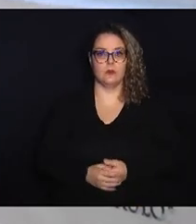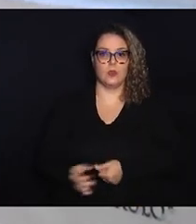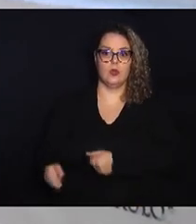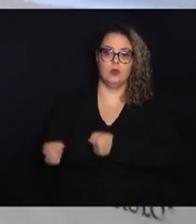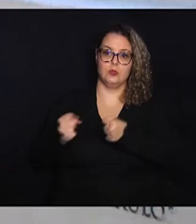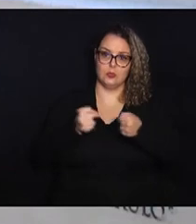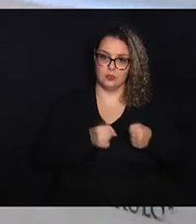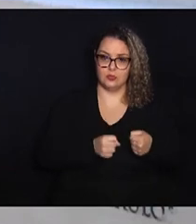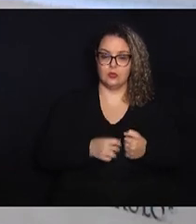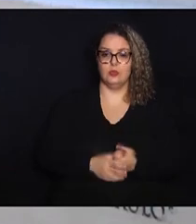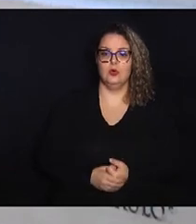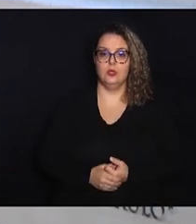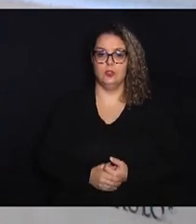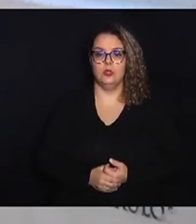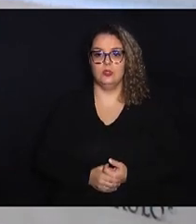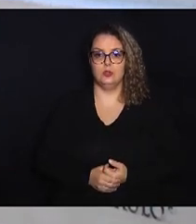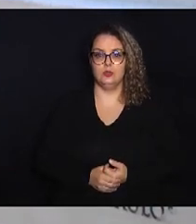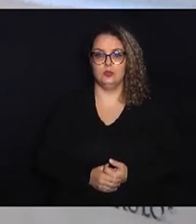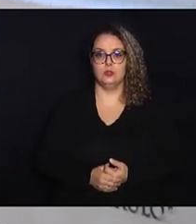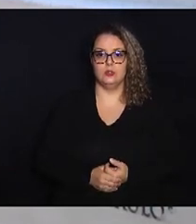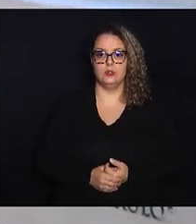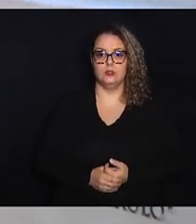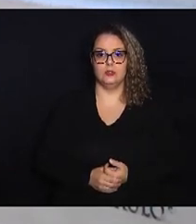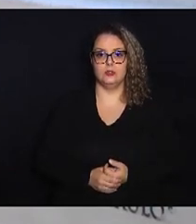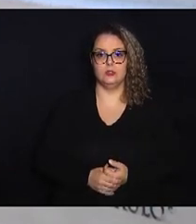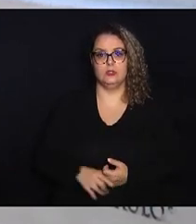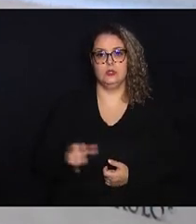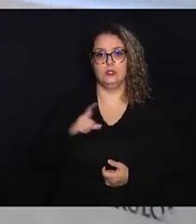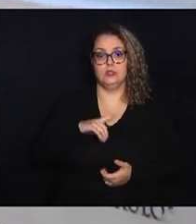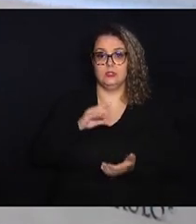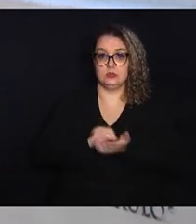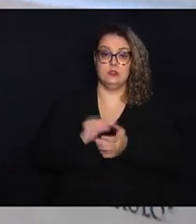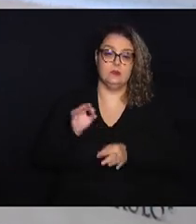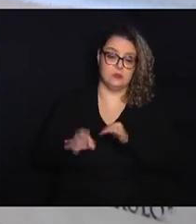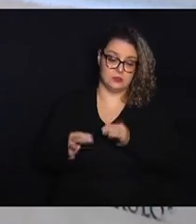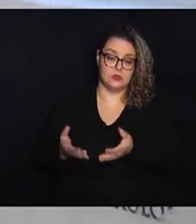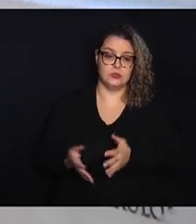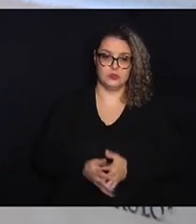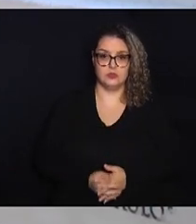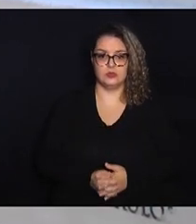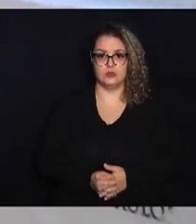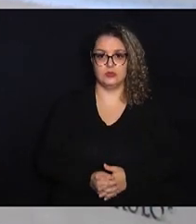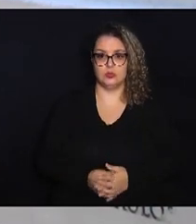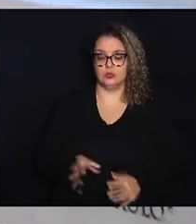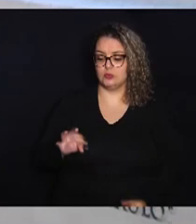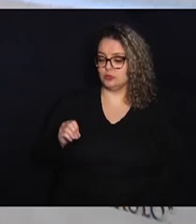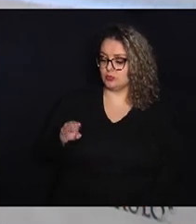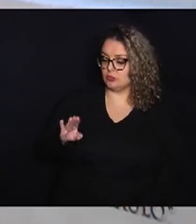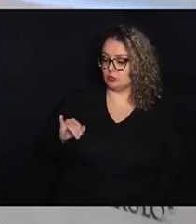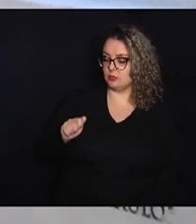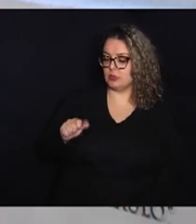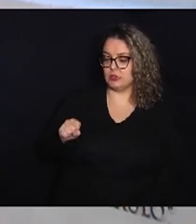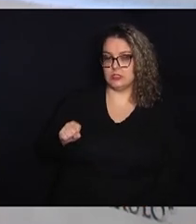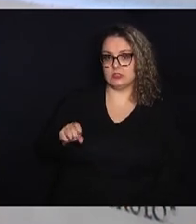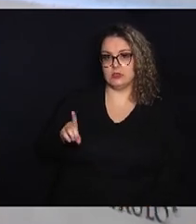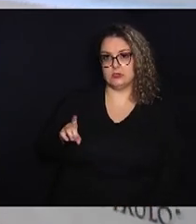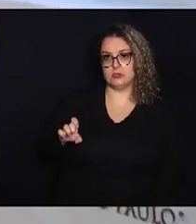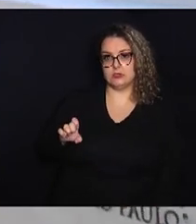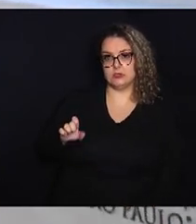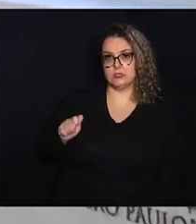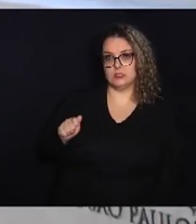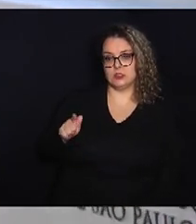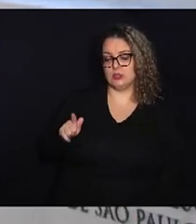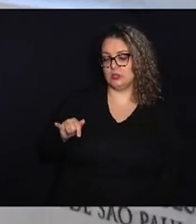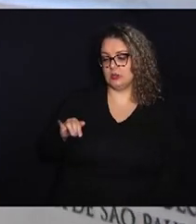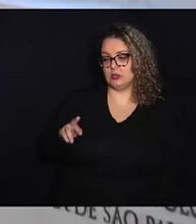né, e havia essa injustiça, vamos dizer assim, com Tobias de Aguiar, que havia sido eleito para